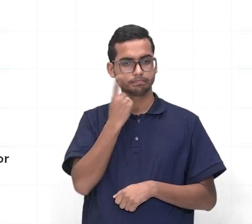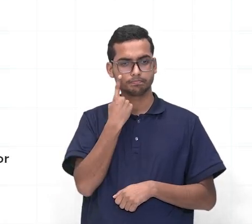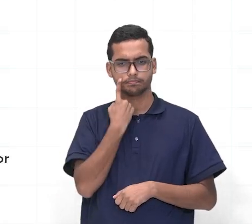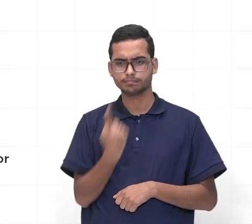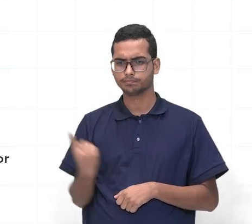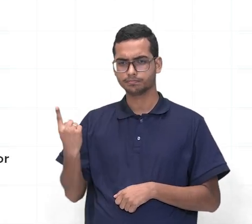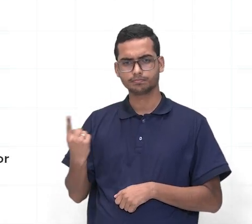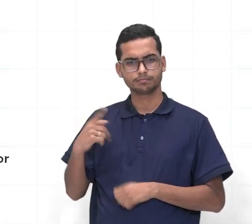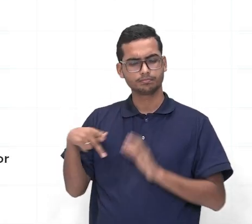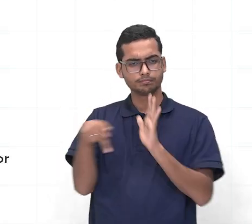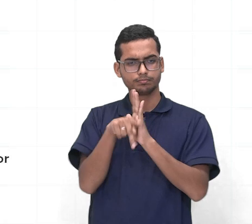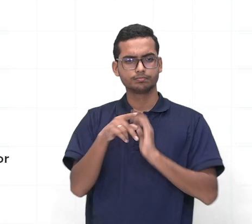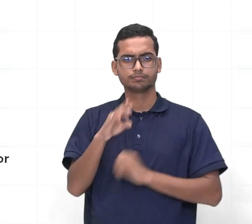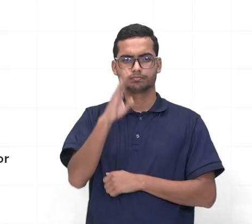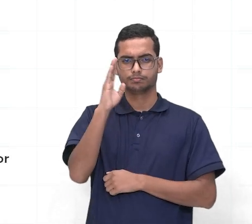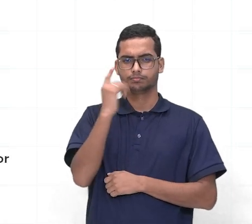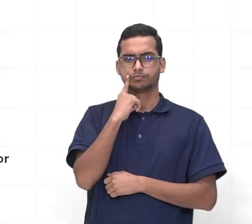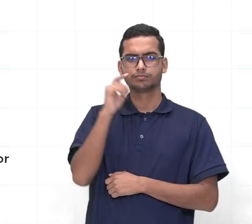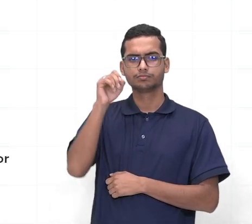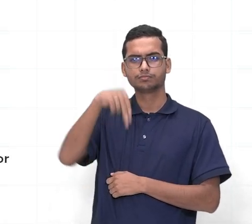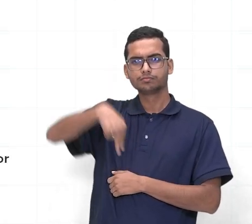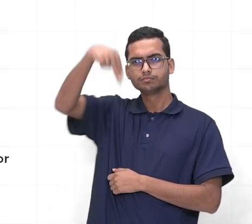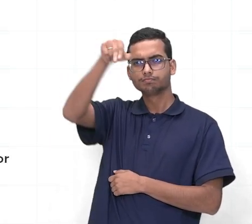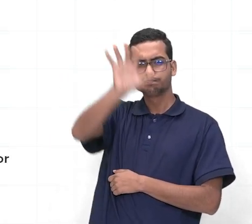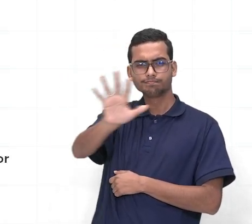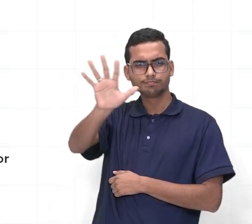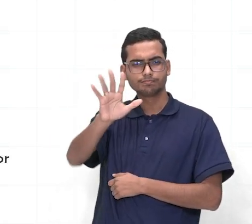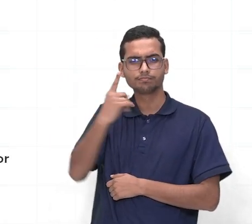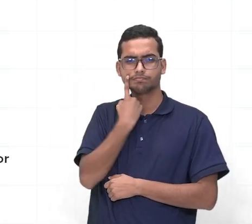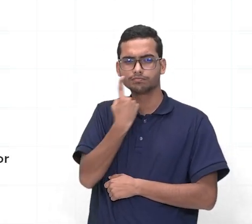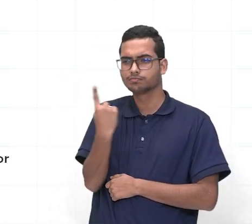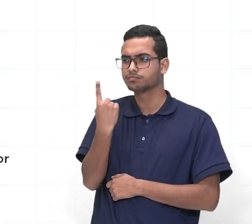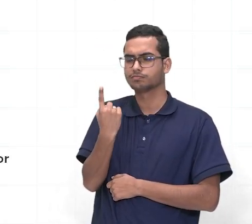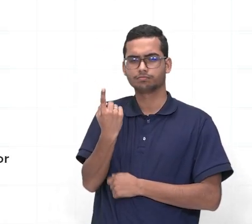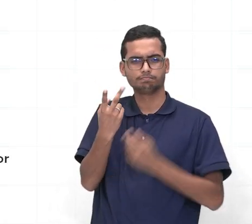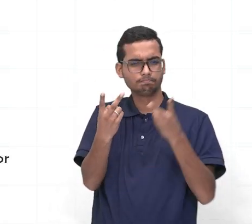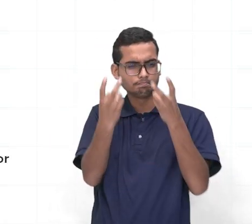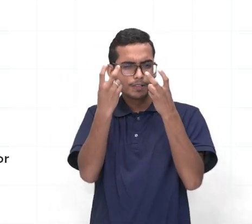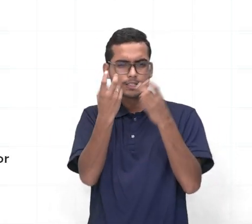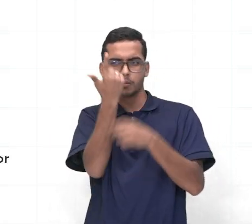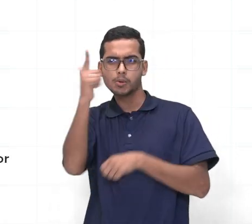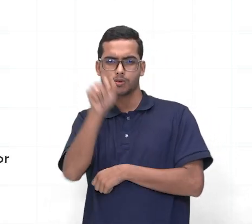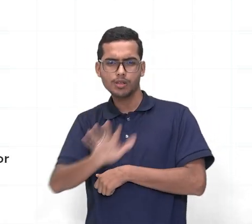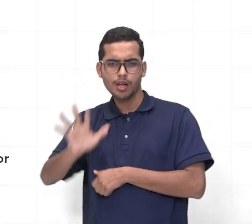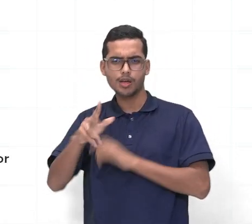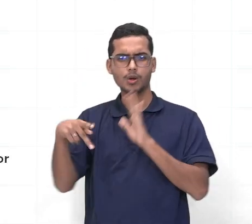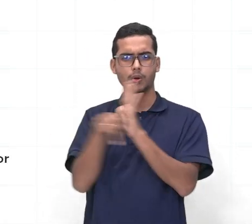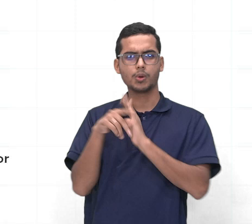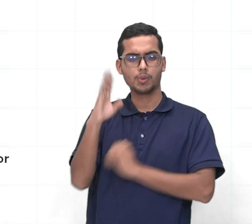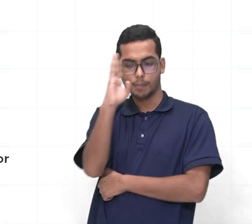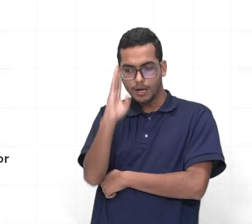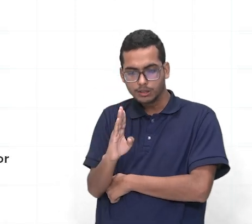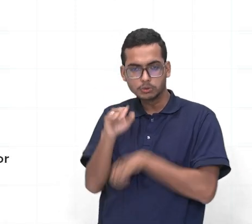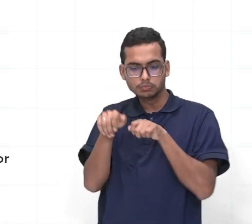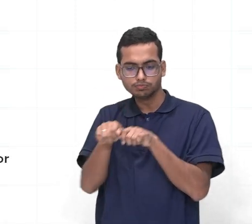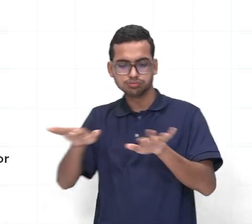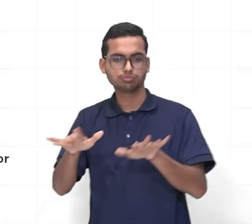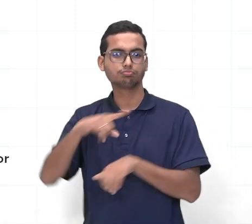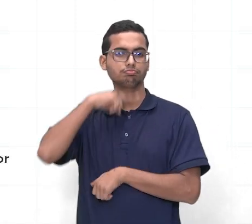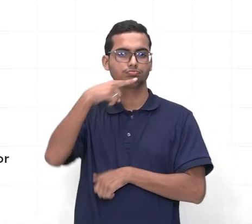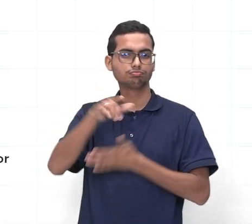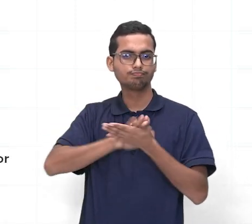país, nós quase não temos transmissão, certo? Ou os poucos casos que